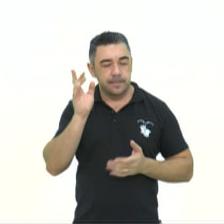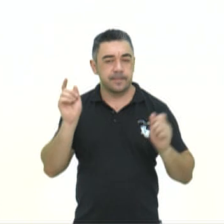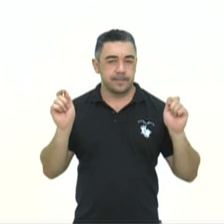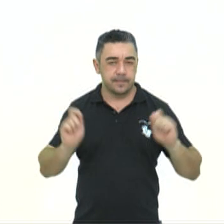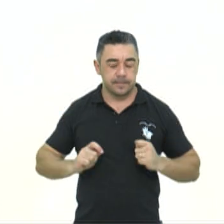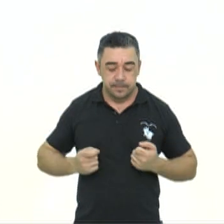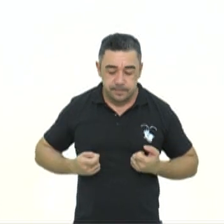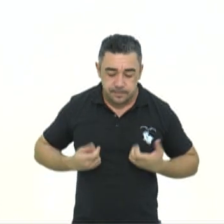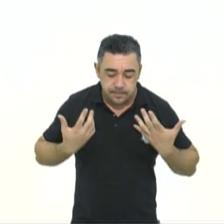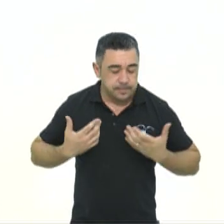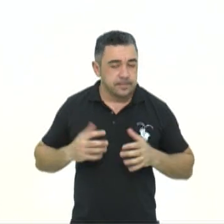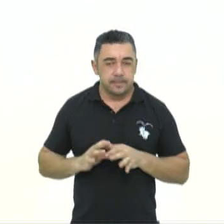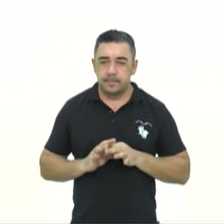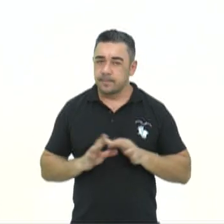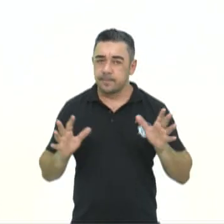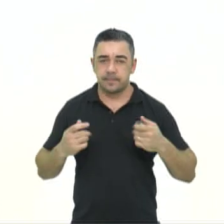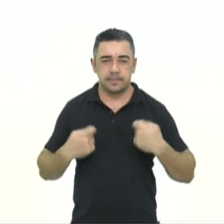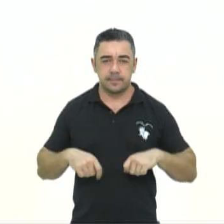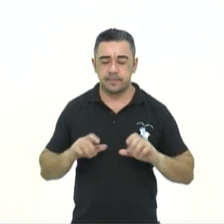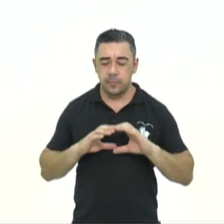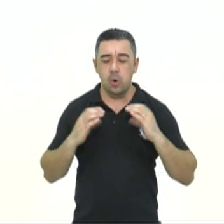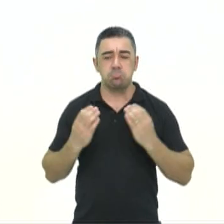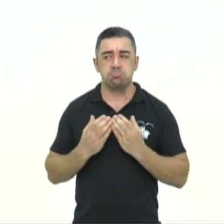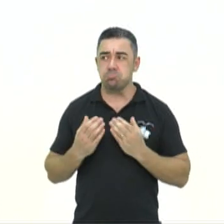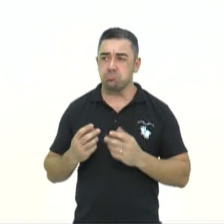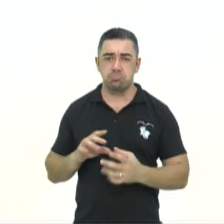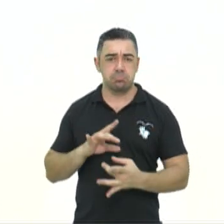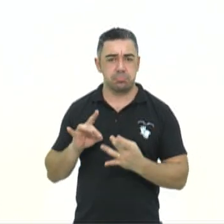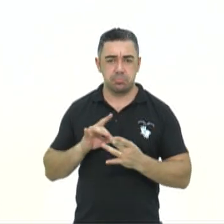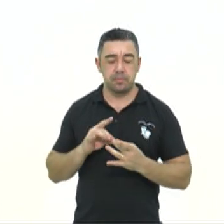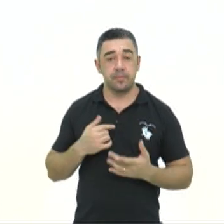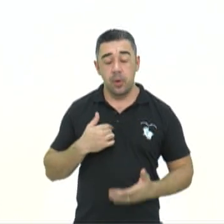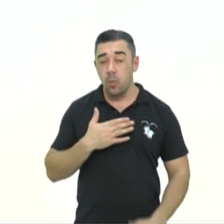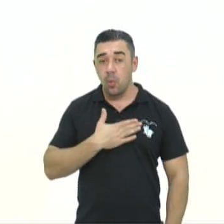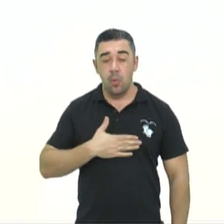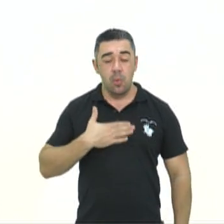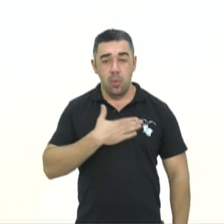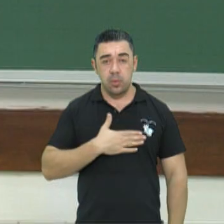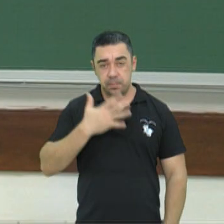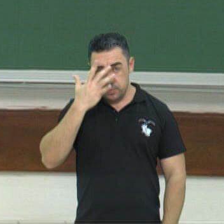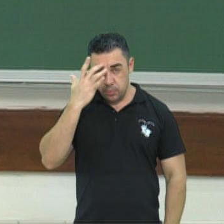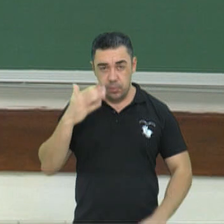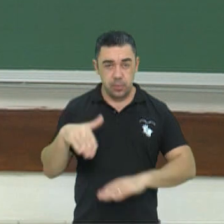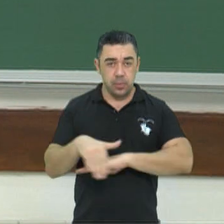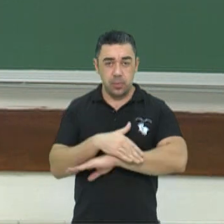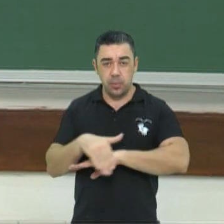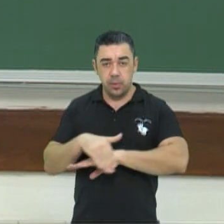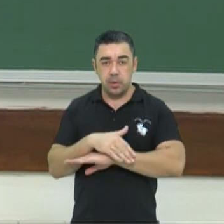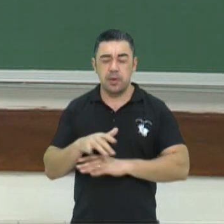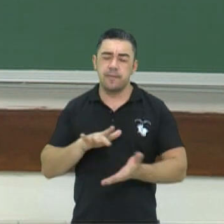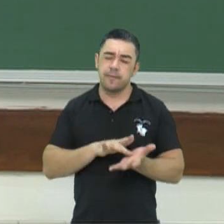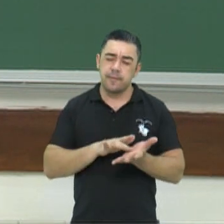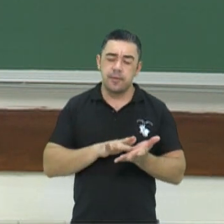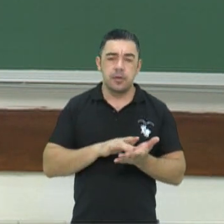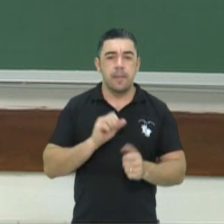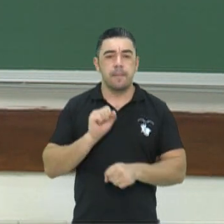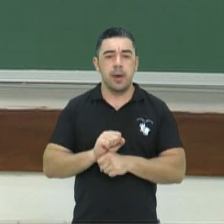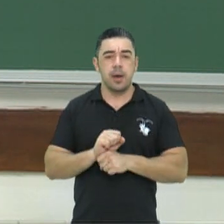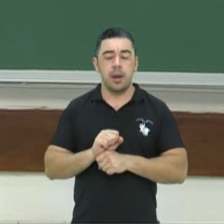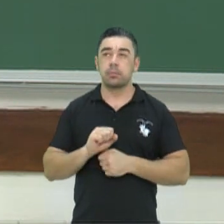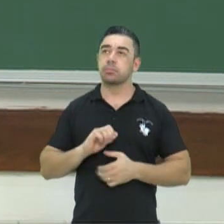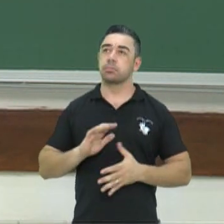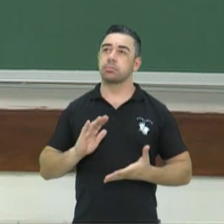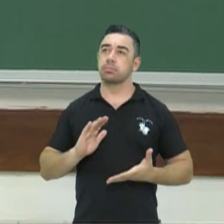como quiser, né? Sem ter rótulos específicos. Eu adoro aqueles artistas de ruas que se fingem de estátua,